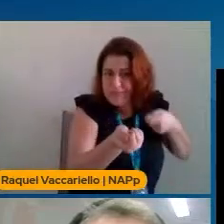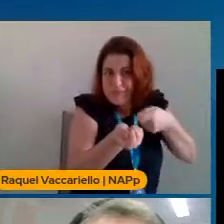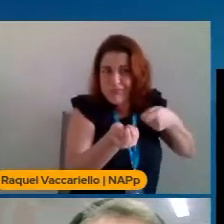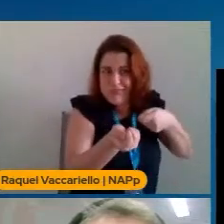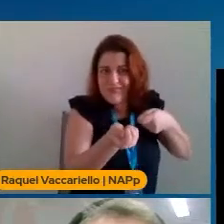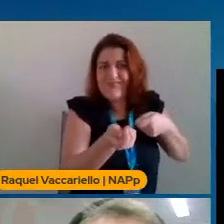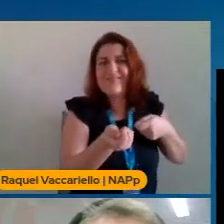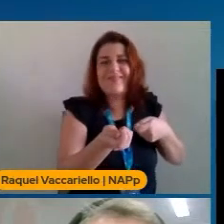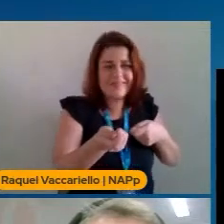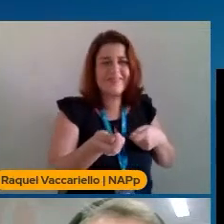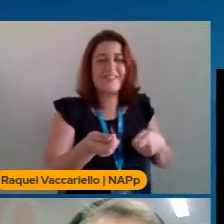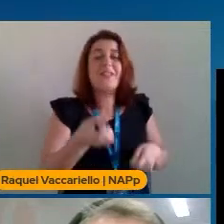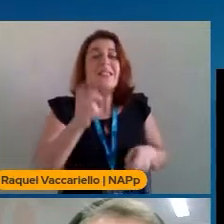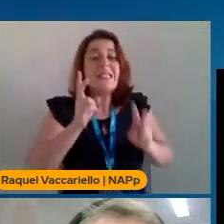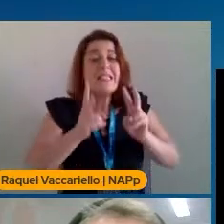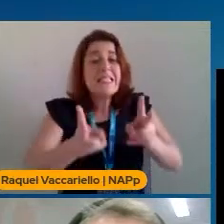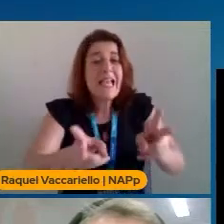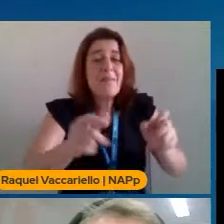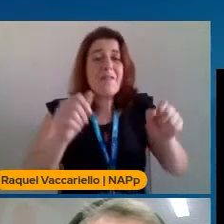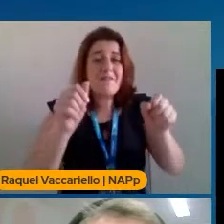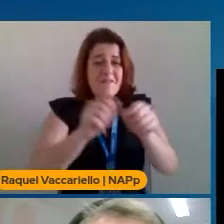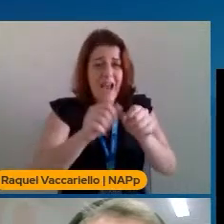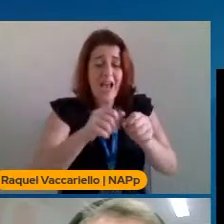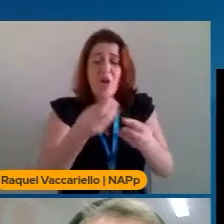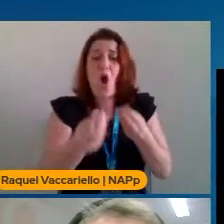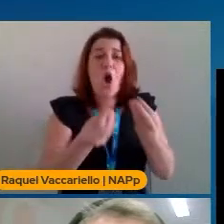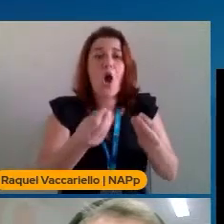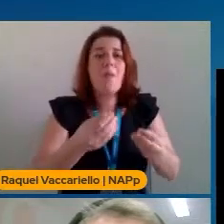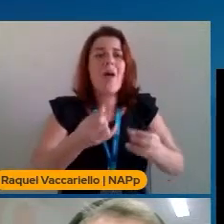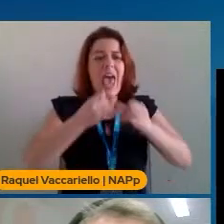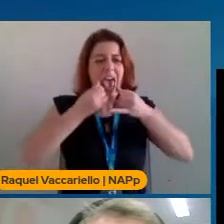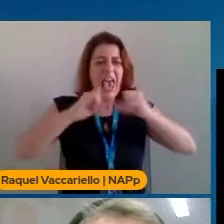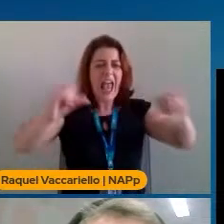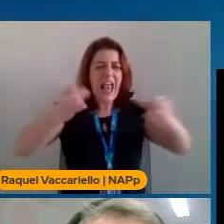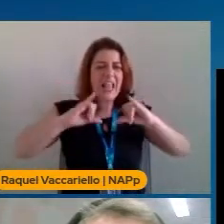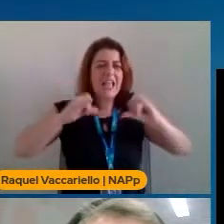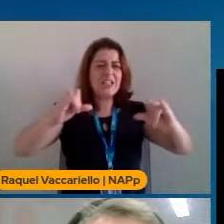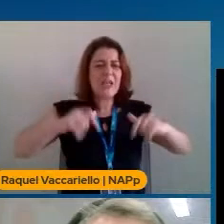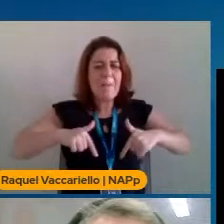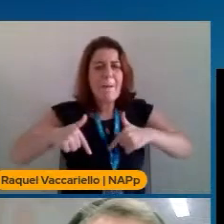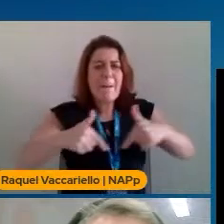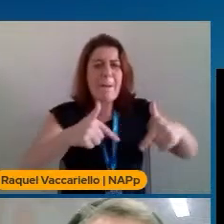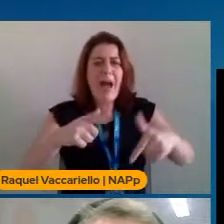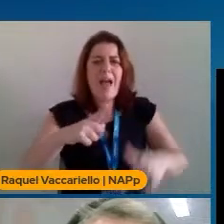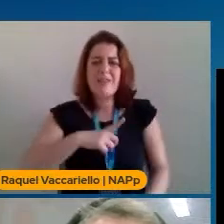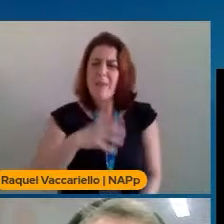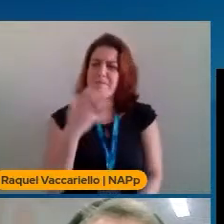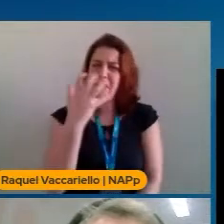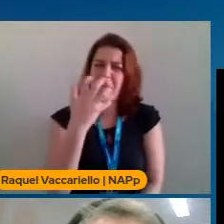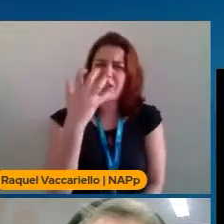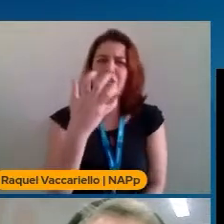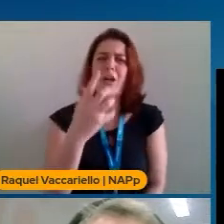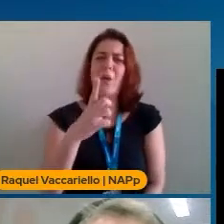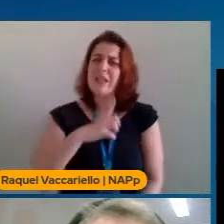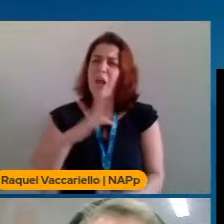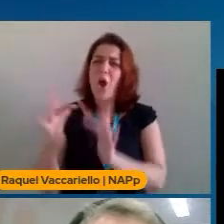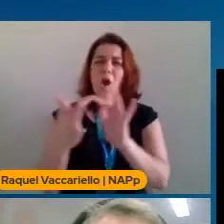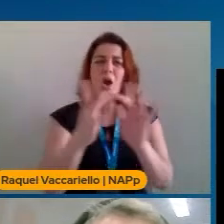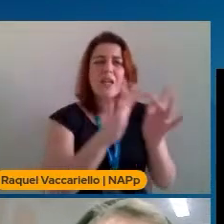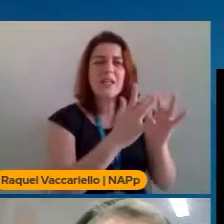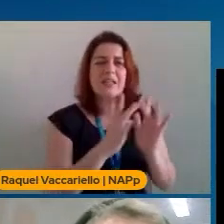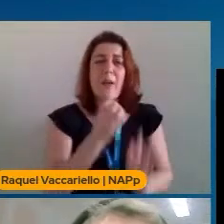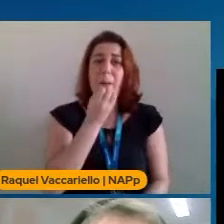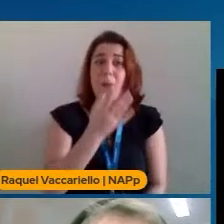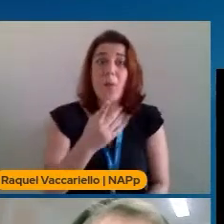Façam tudo o que você tem que fazer, como o professor André Abril, com uma energia maravilhosa, com paixão, com verdade, fazendo boas conexões, porque você não sabe o